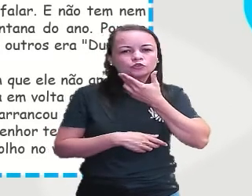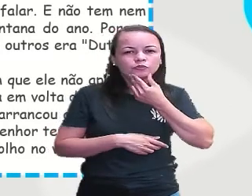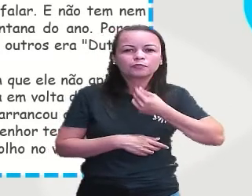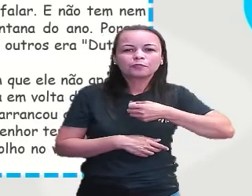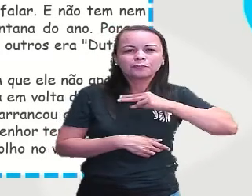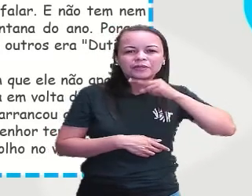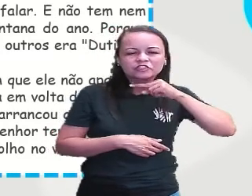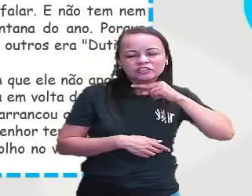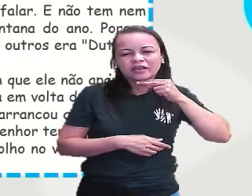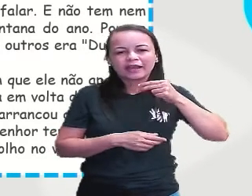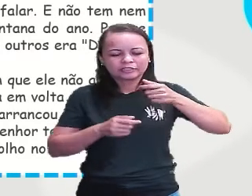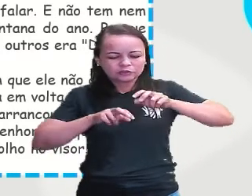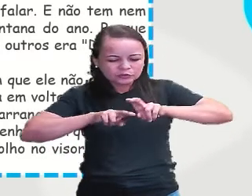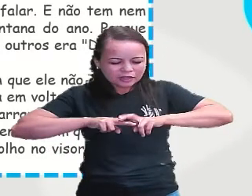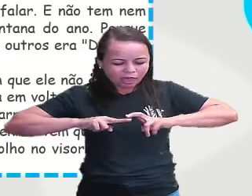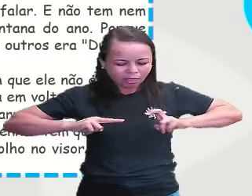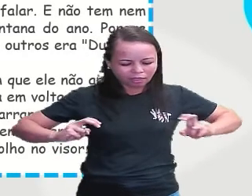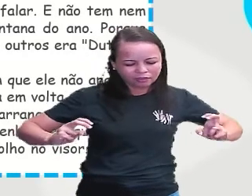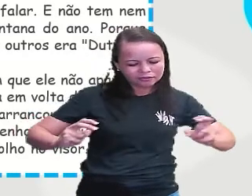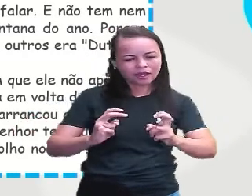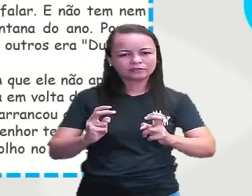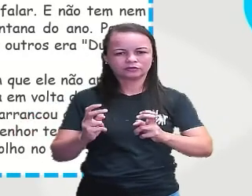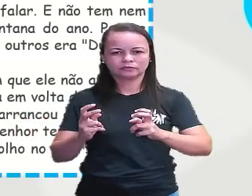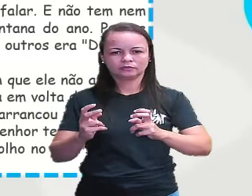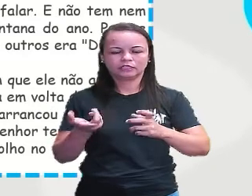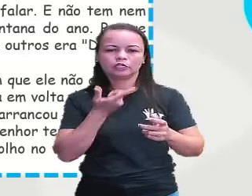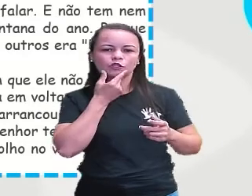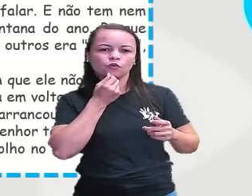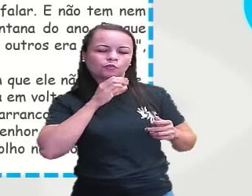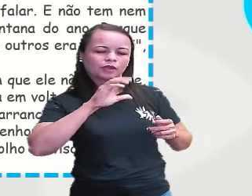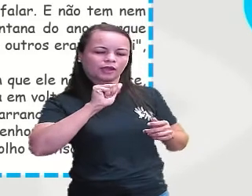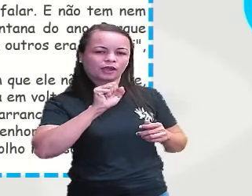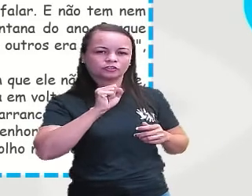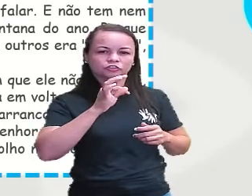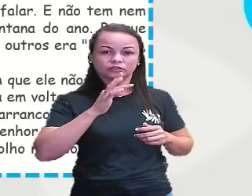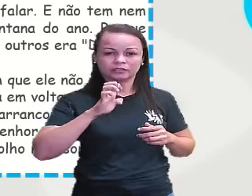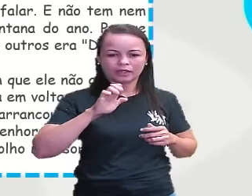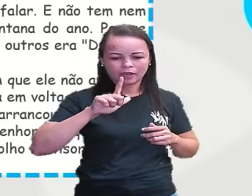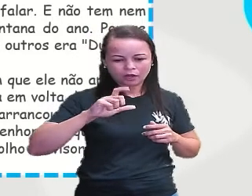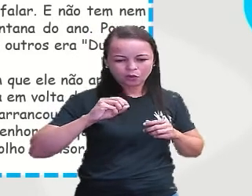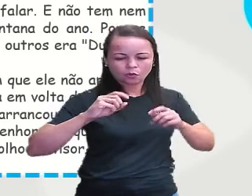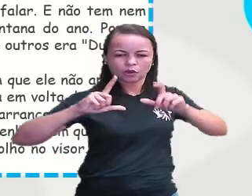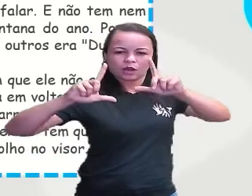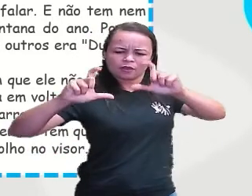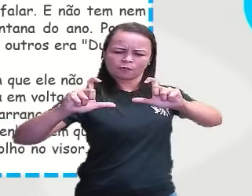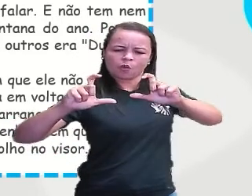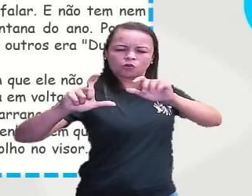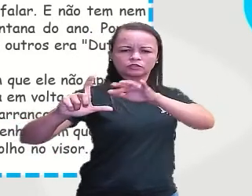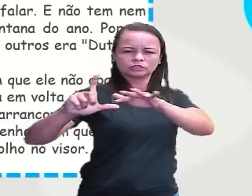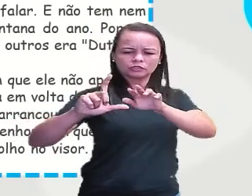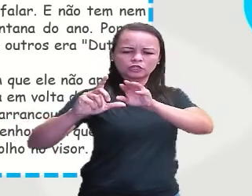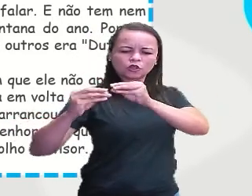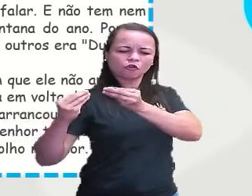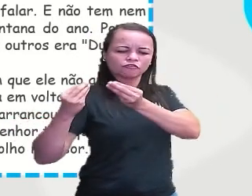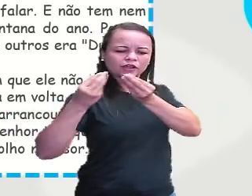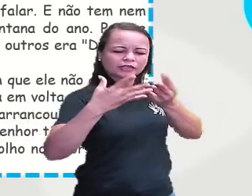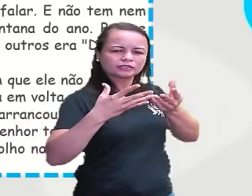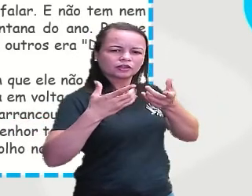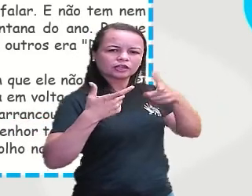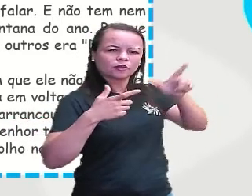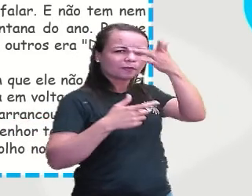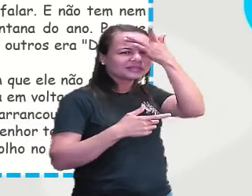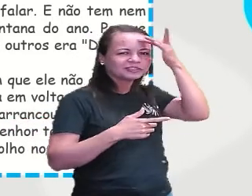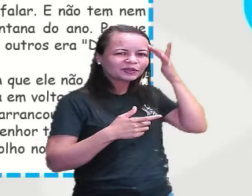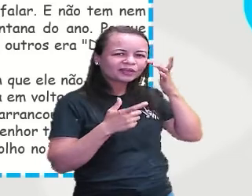Castelo, o dono da câmera, comandou a pose, depois tirou o olho do visor e ofereceu a câmera a quem ia tirar